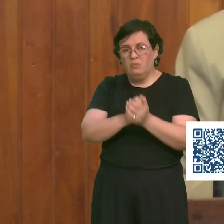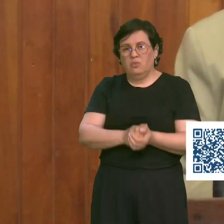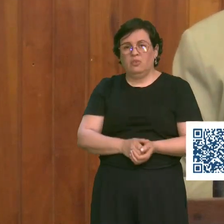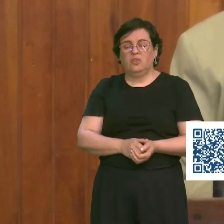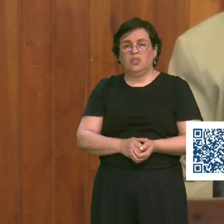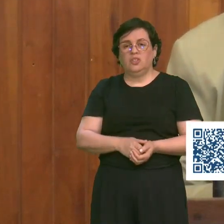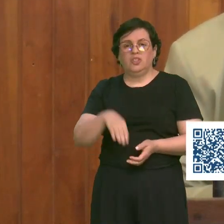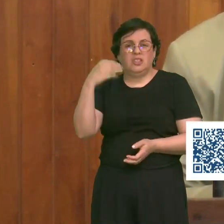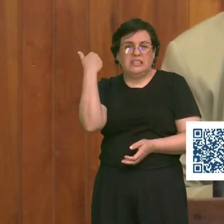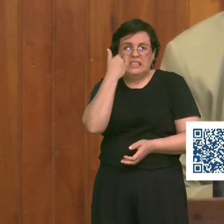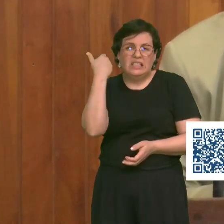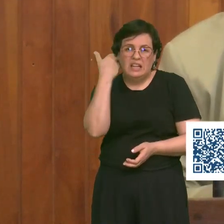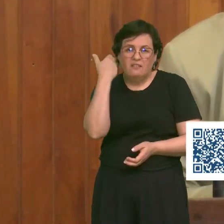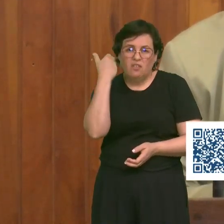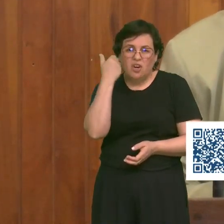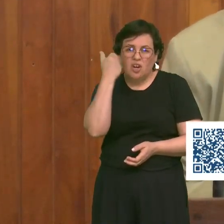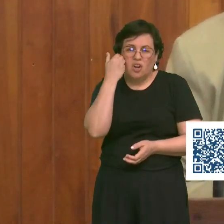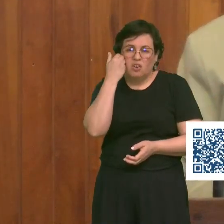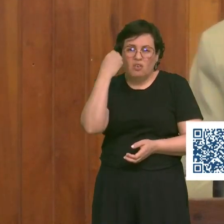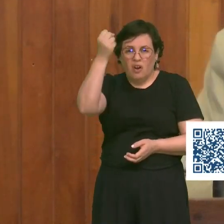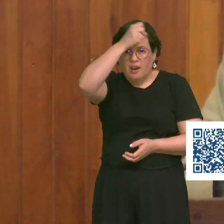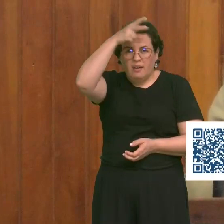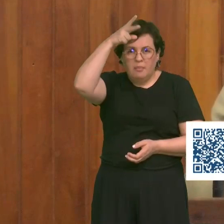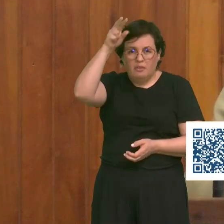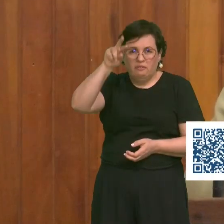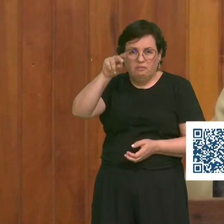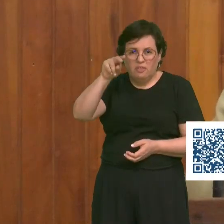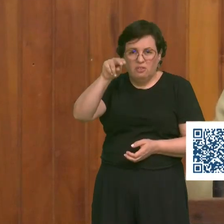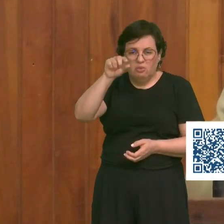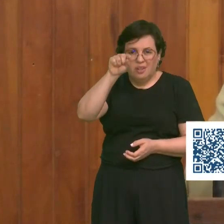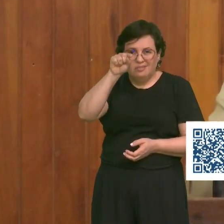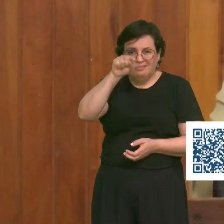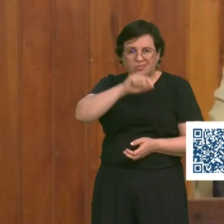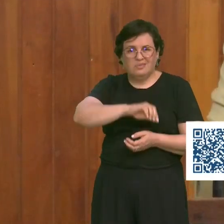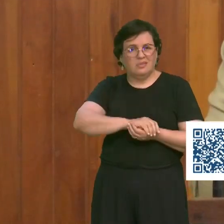da Prefeitura e de forma tão